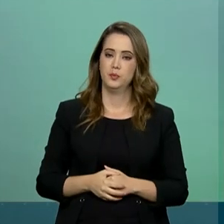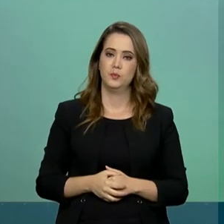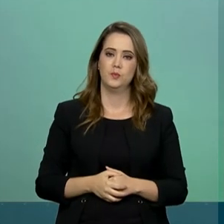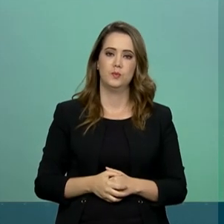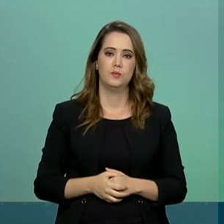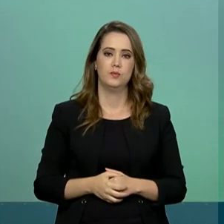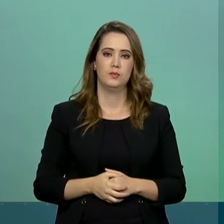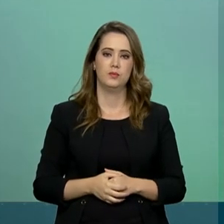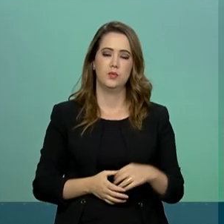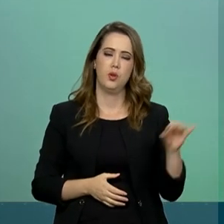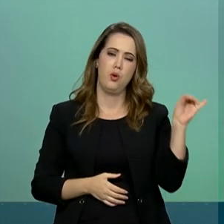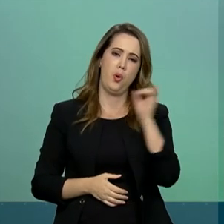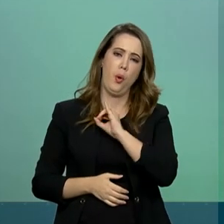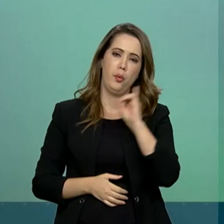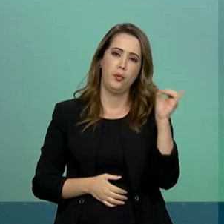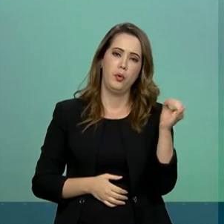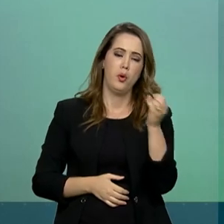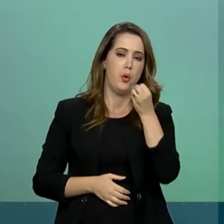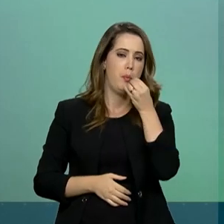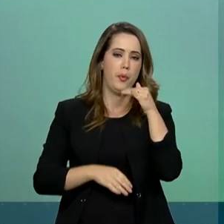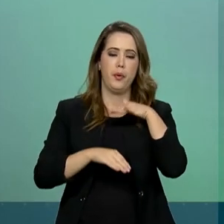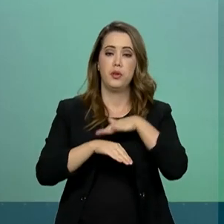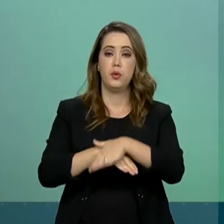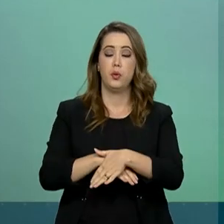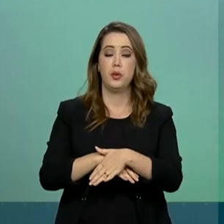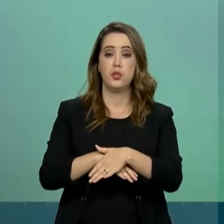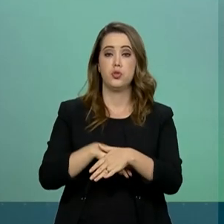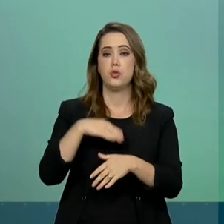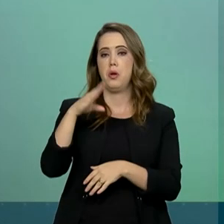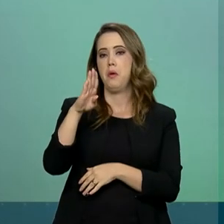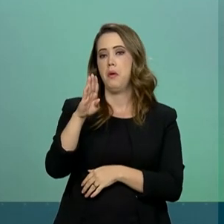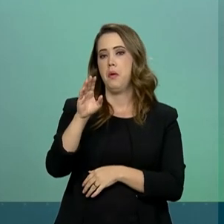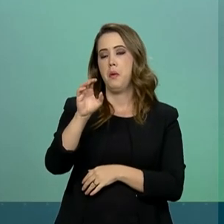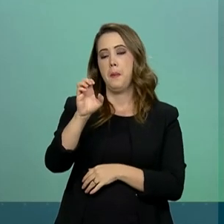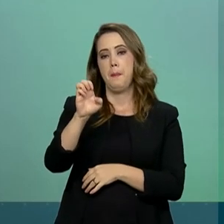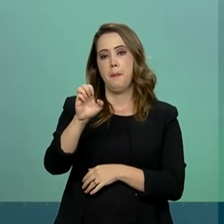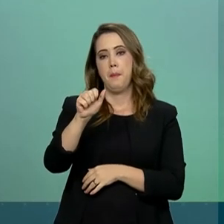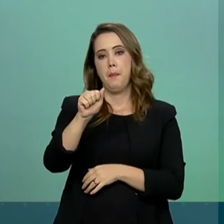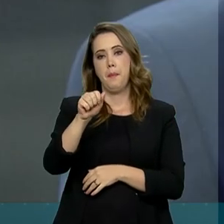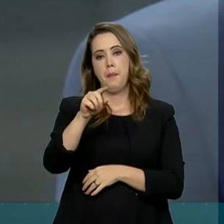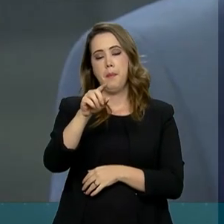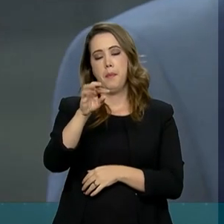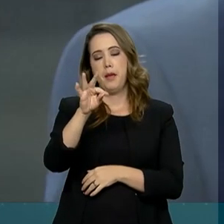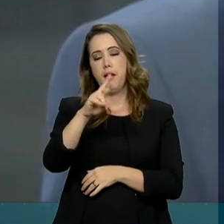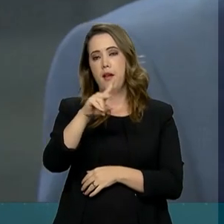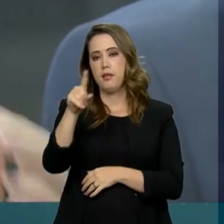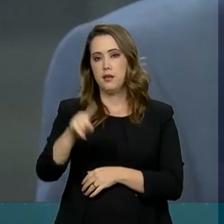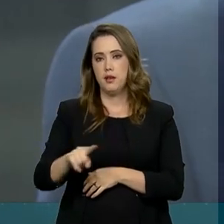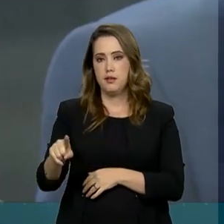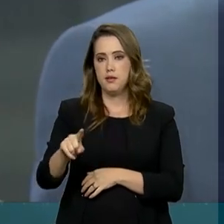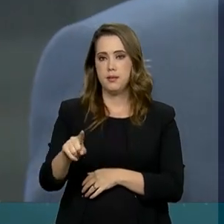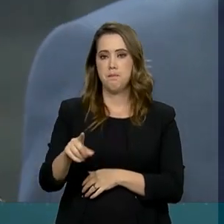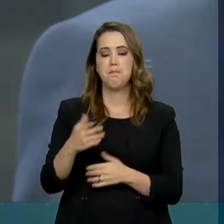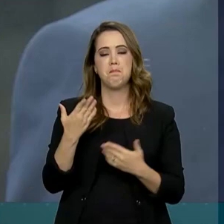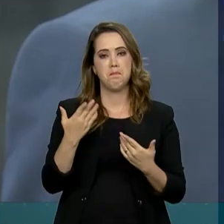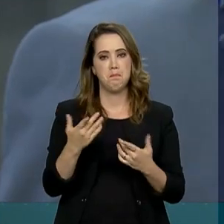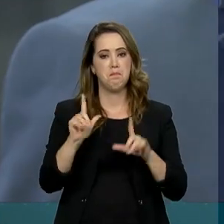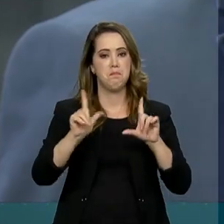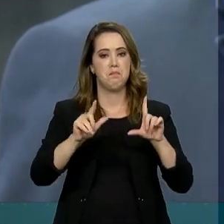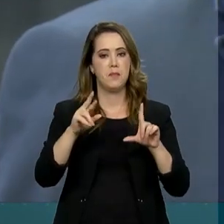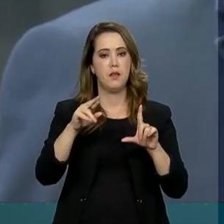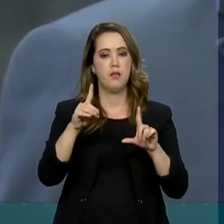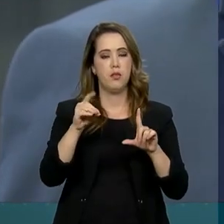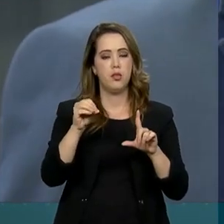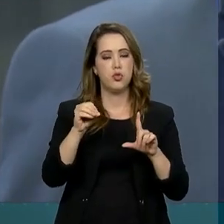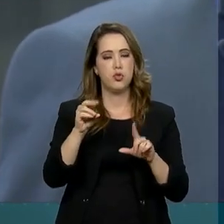boa noite general beatriz da redetv é a primeira coisa eu queria saber se